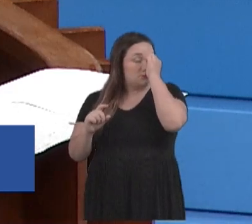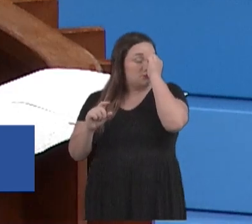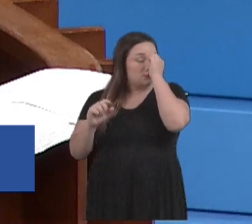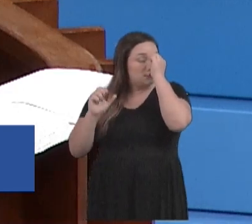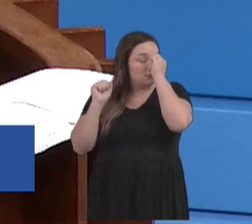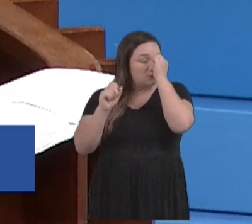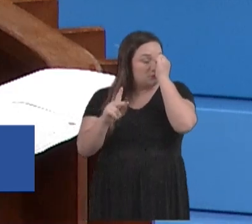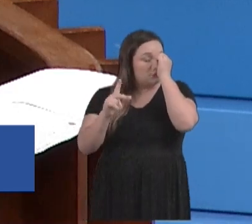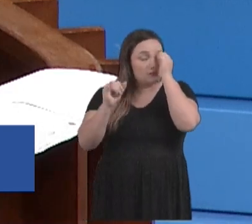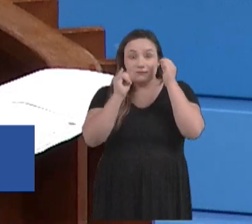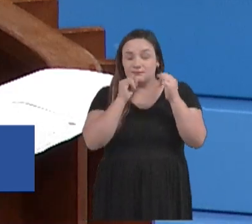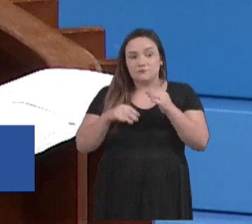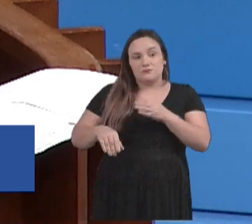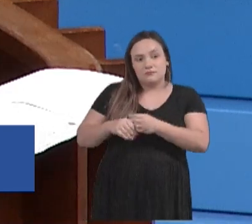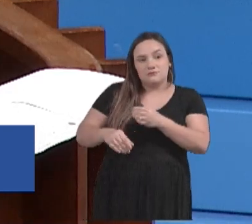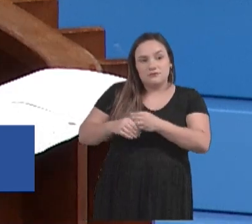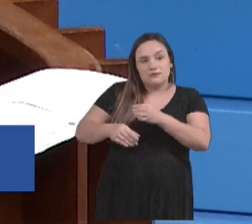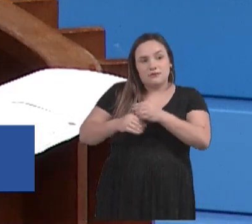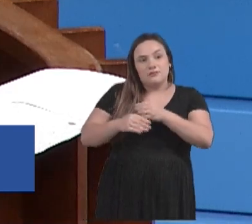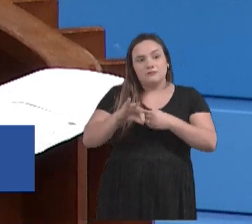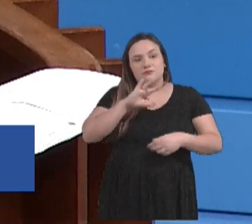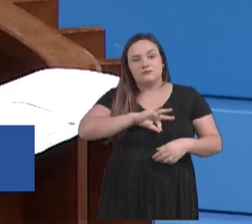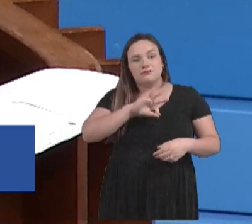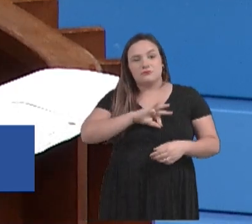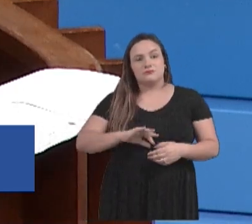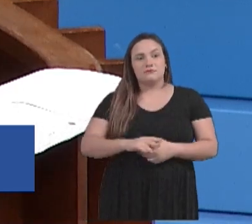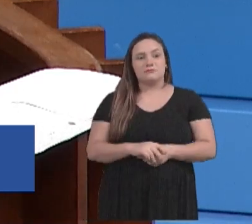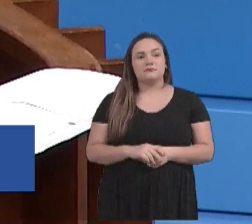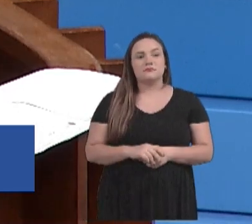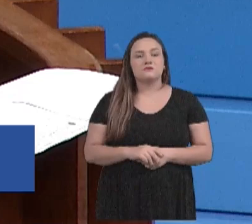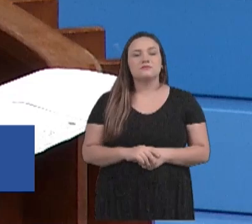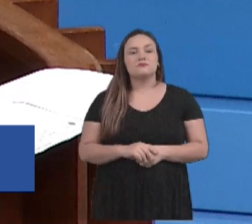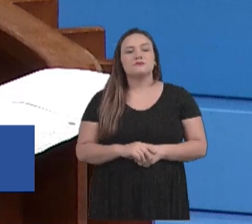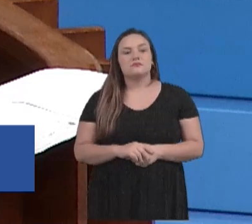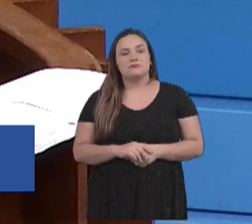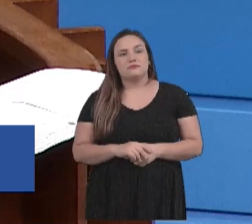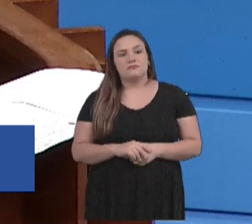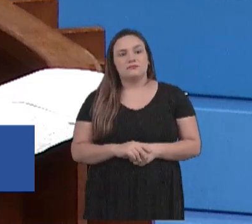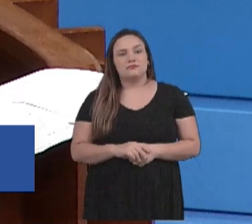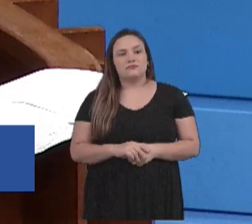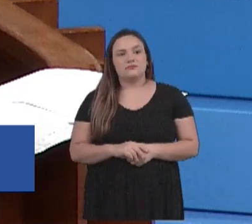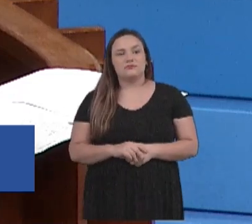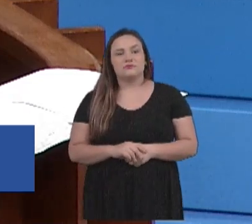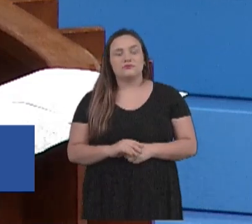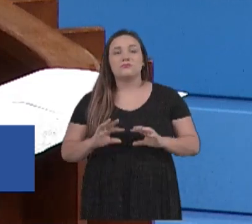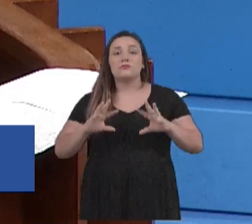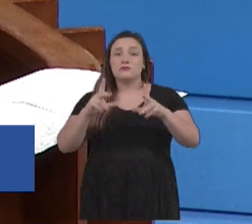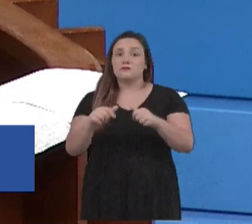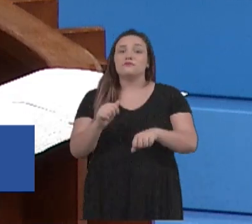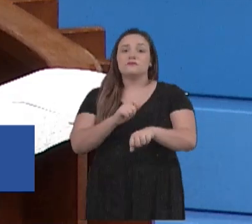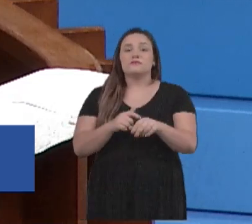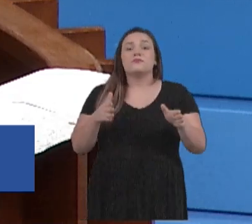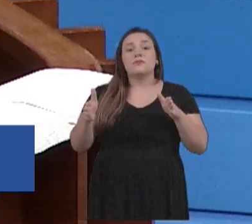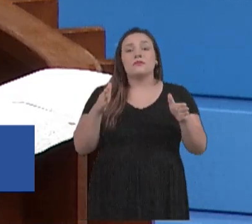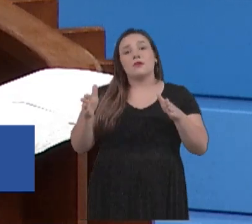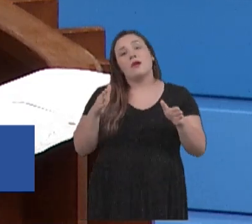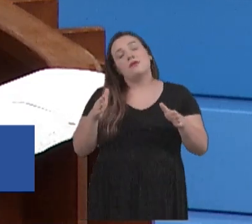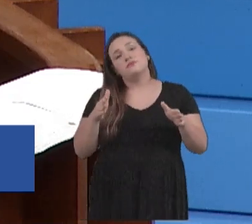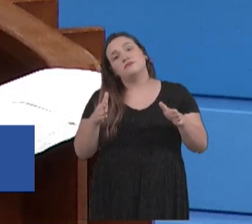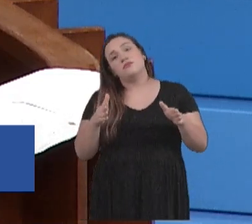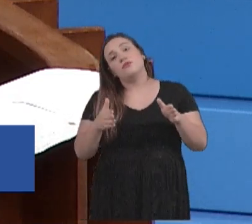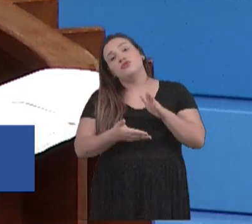Ajudas de custo. Então, tudo aquilo que é temporário não vai, em hipótese nenhuma, para a